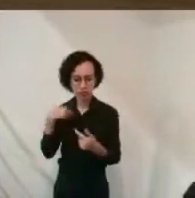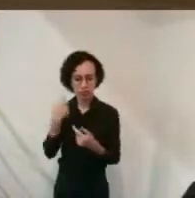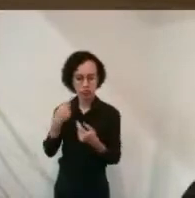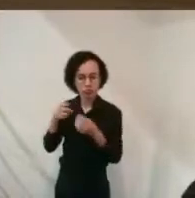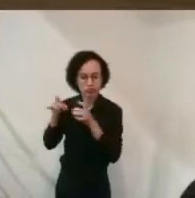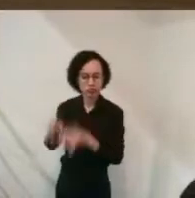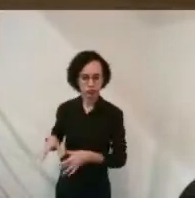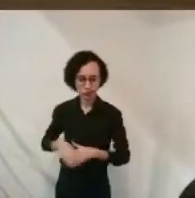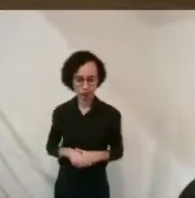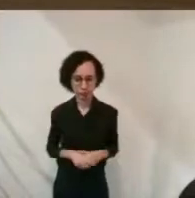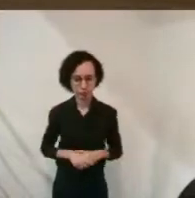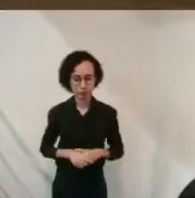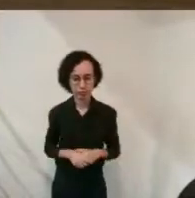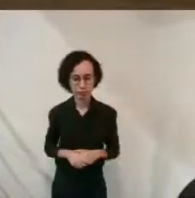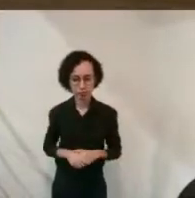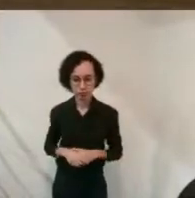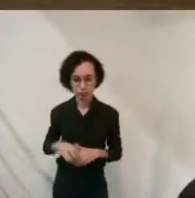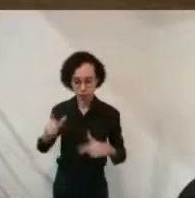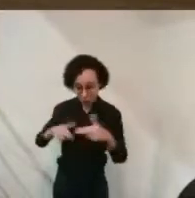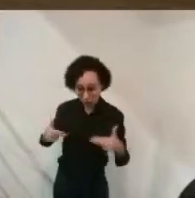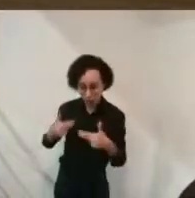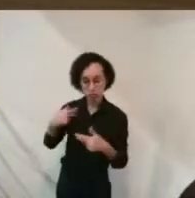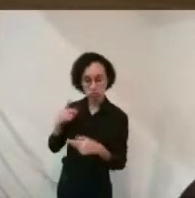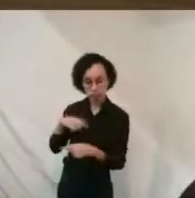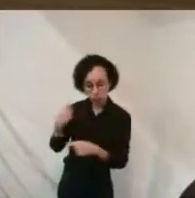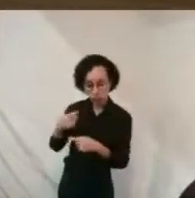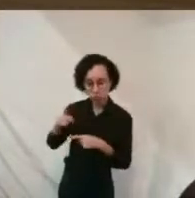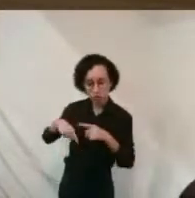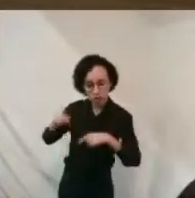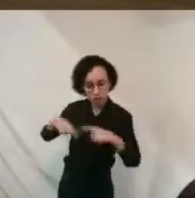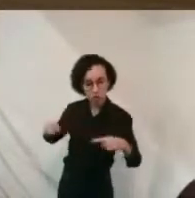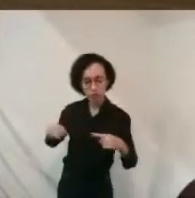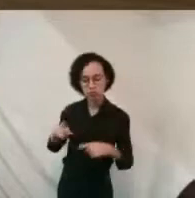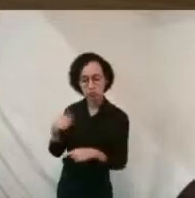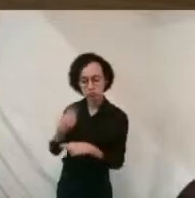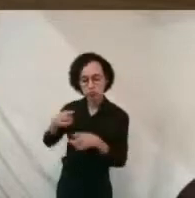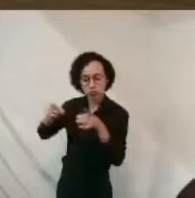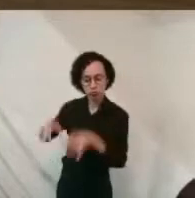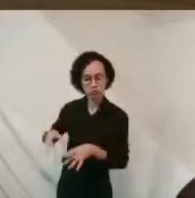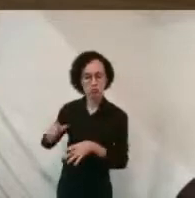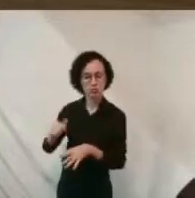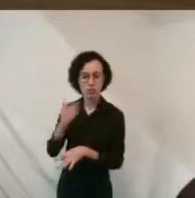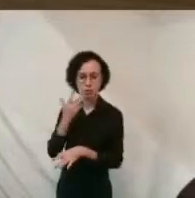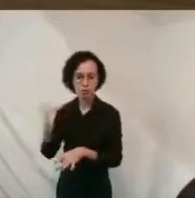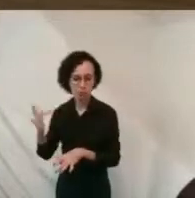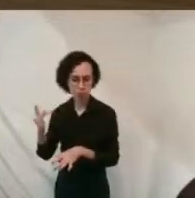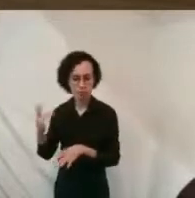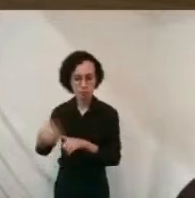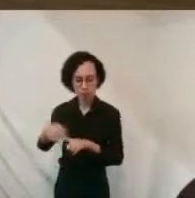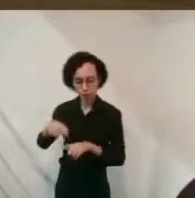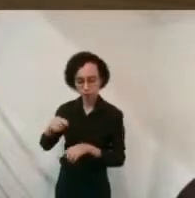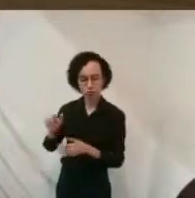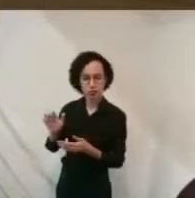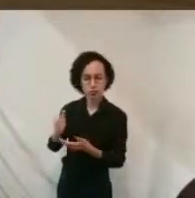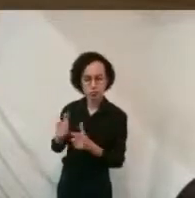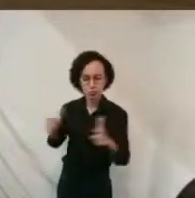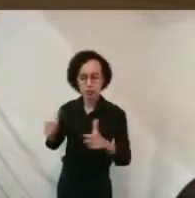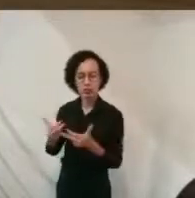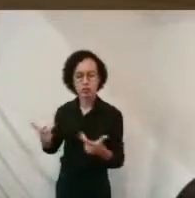que descartamos, costumo dizer, é um ouro, é um tesouro, porque entre o que descartamos podemos